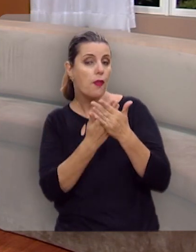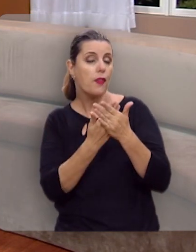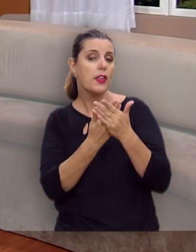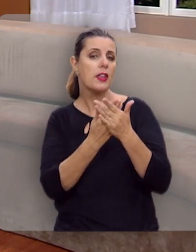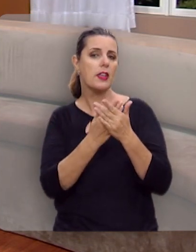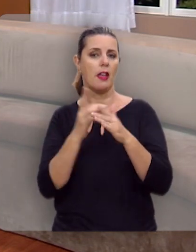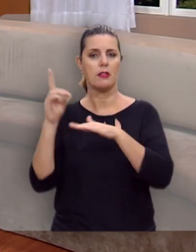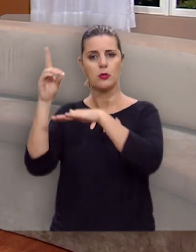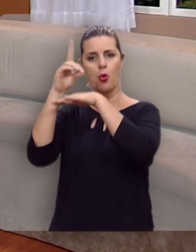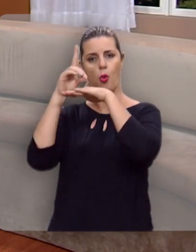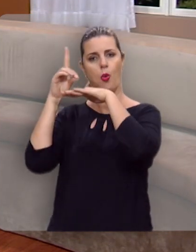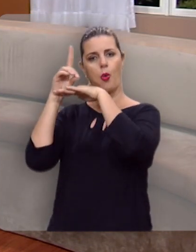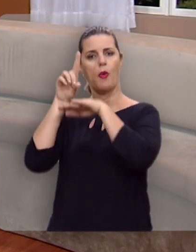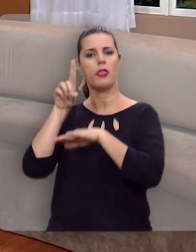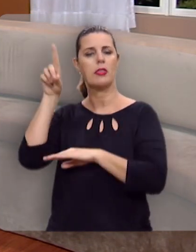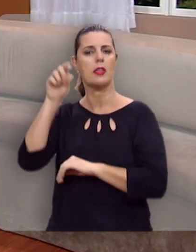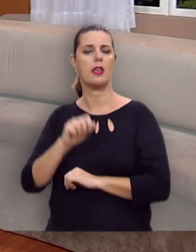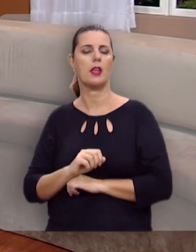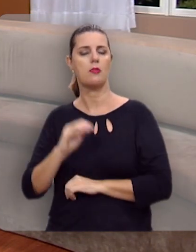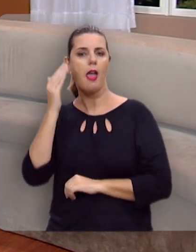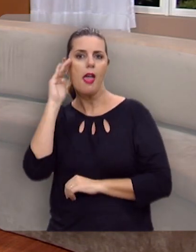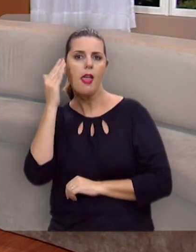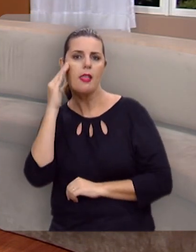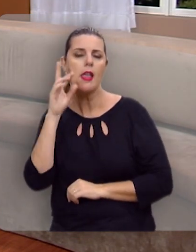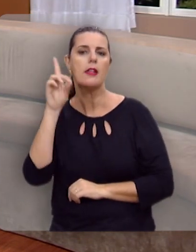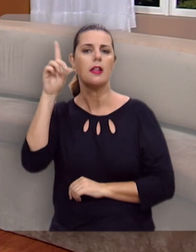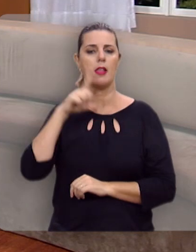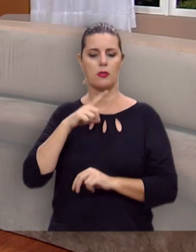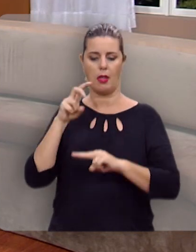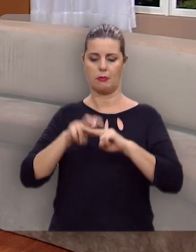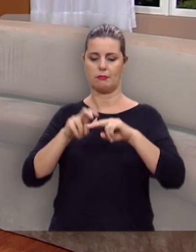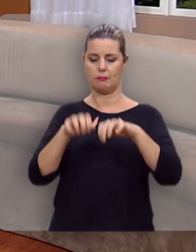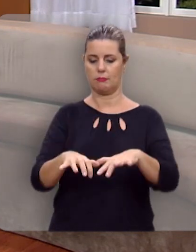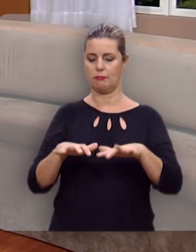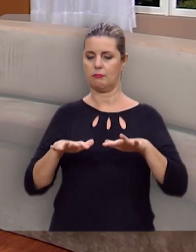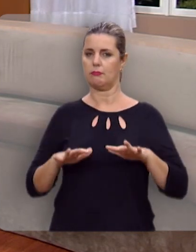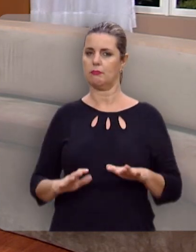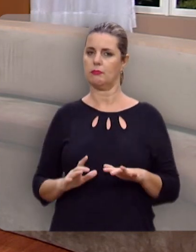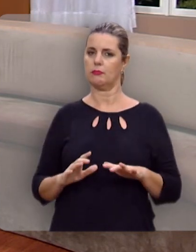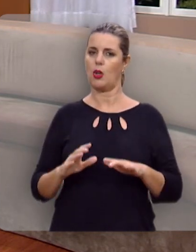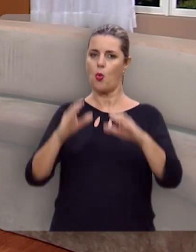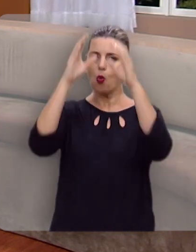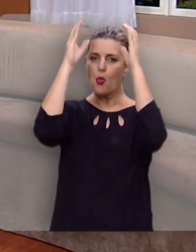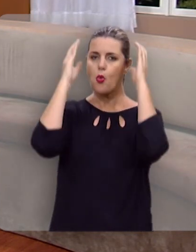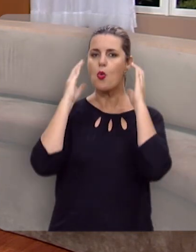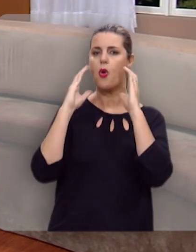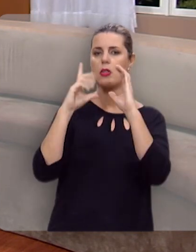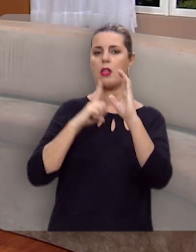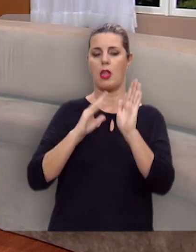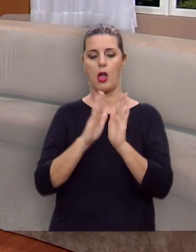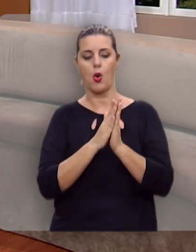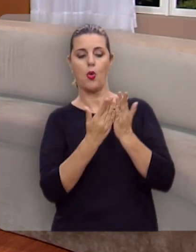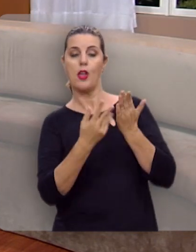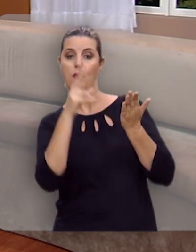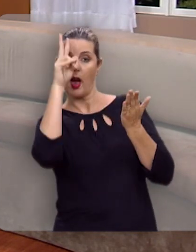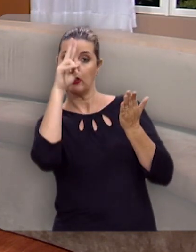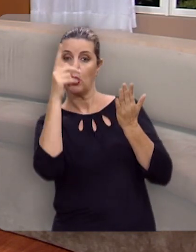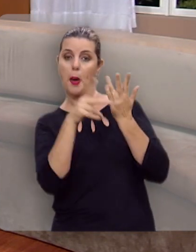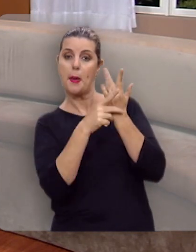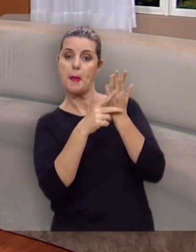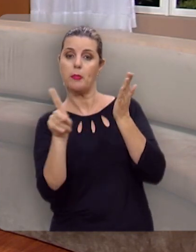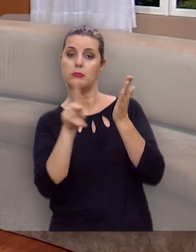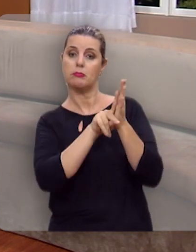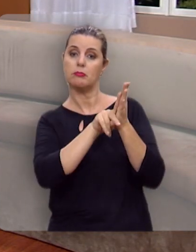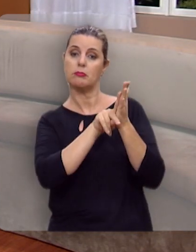confie na soberania de Deus, entenda que Deus está no trono, que o Cordeiro tem o livro da história em